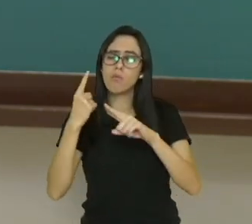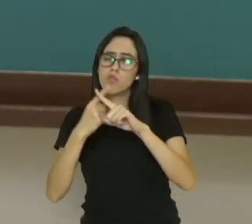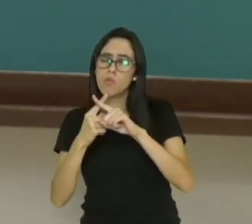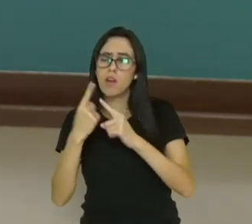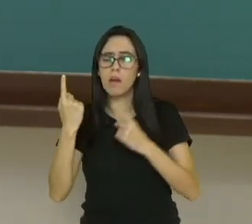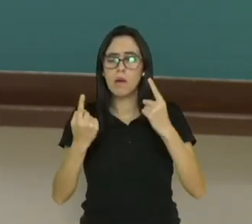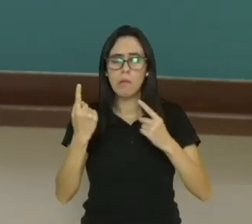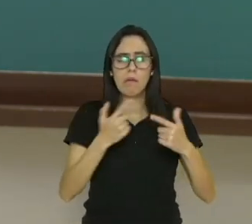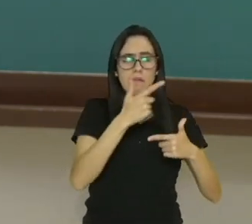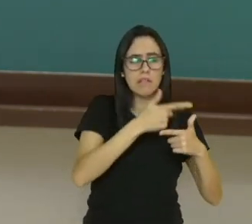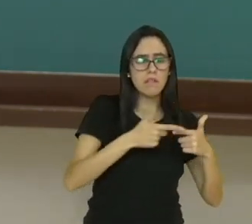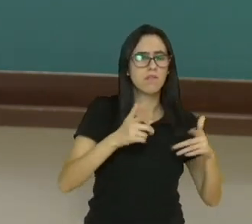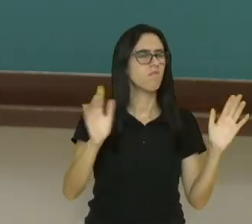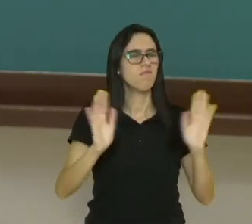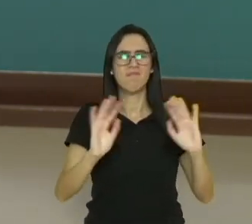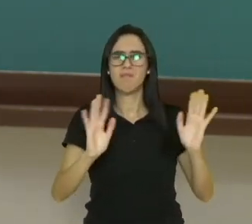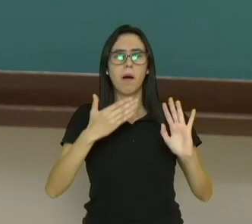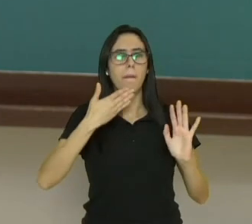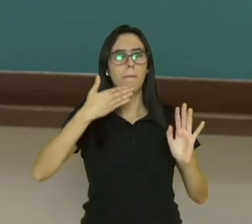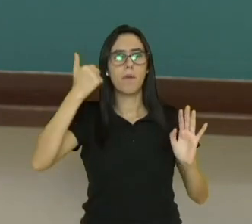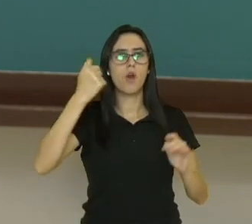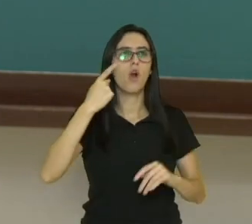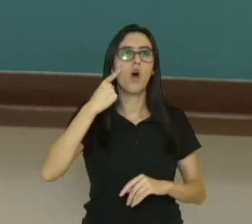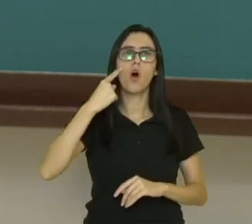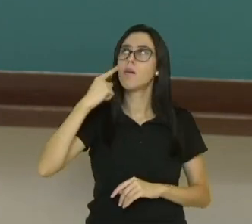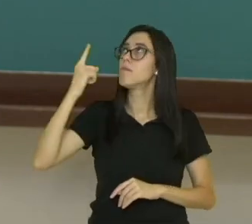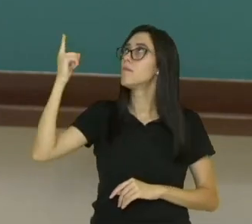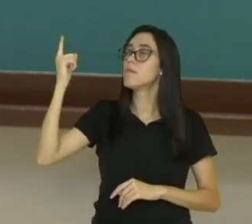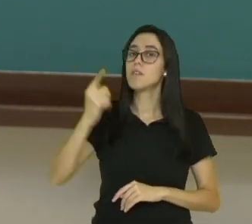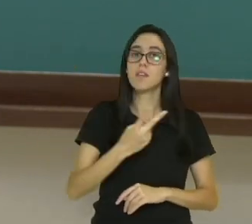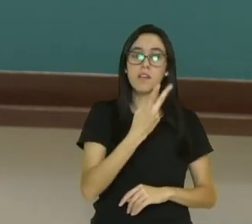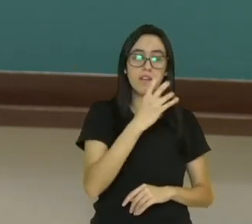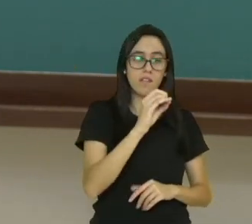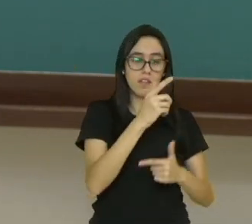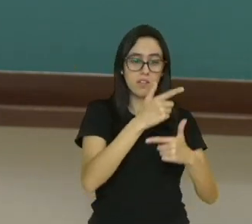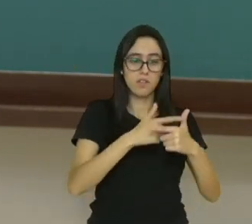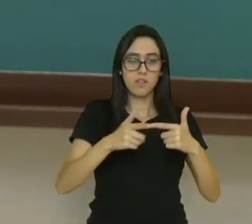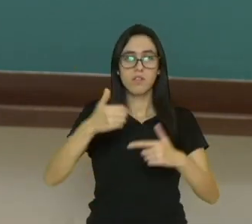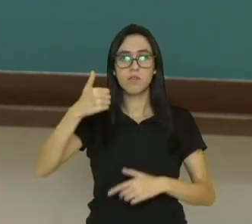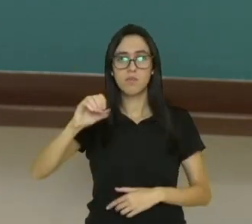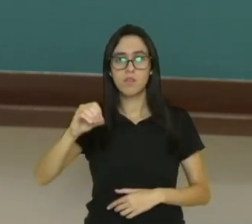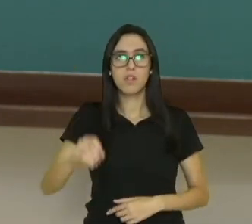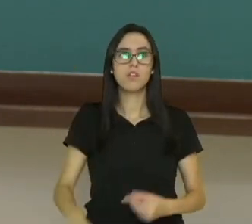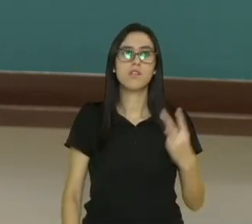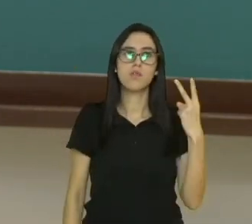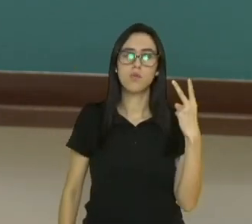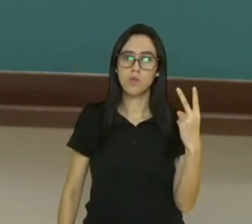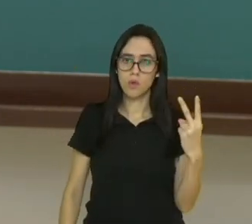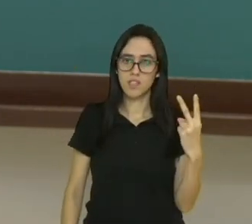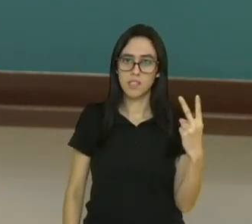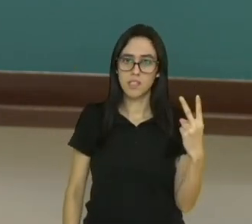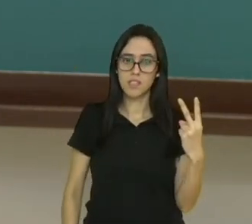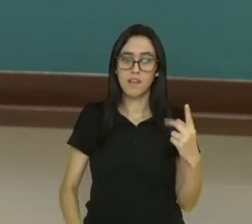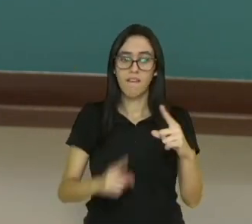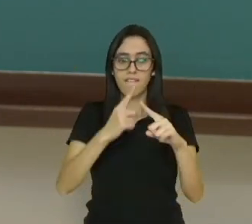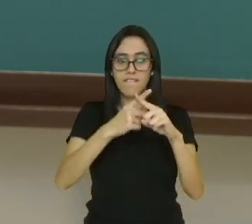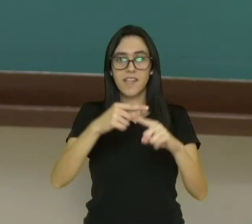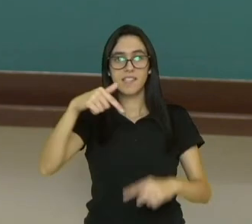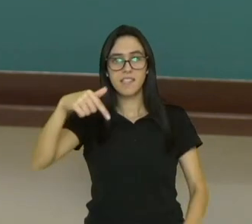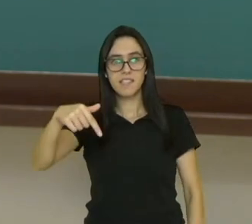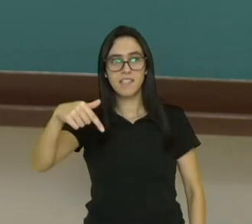uso a técnica assim, ó. 20 divididos por 10 dá 2, 2 vezes